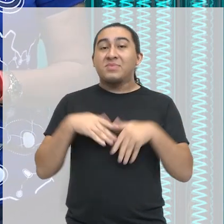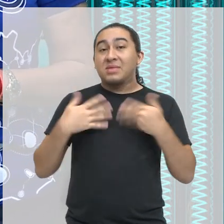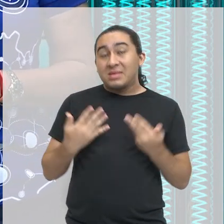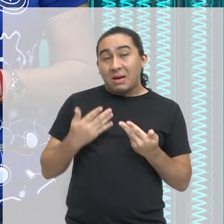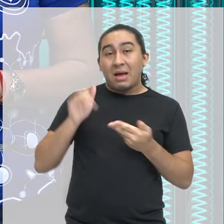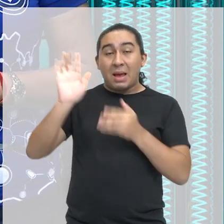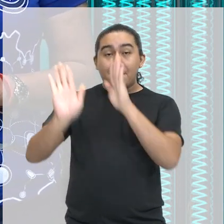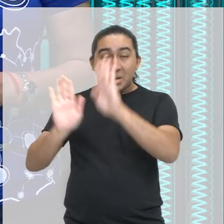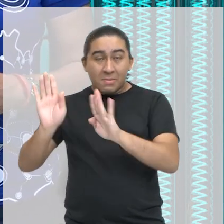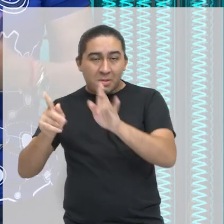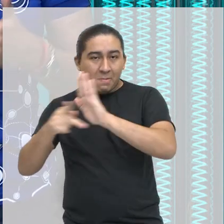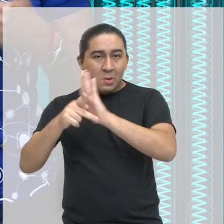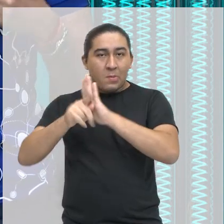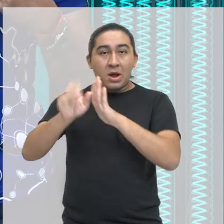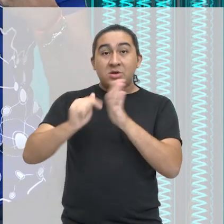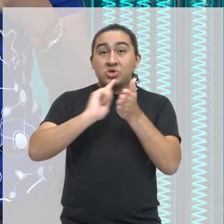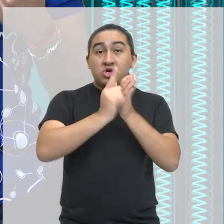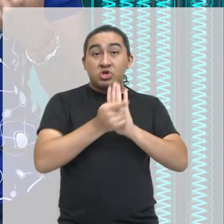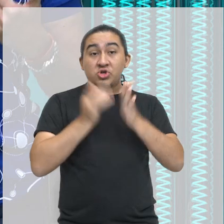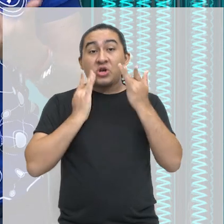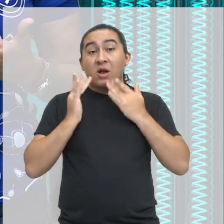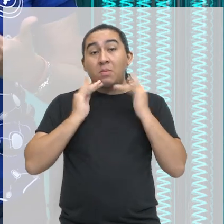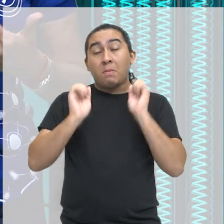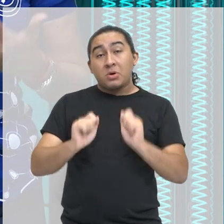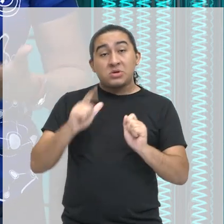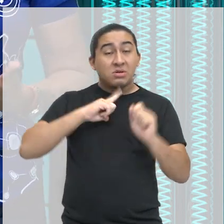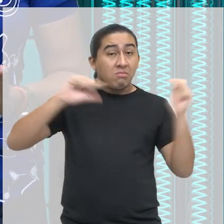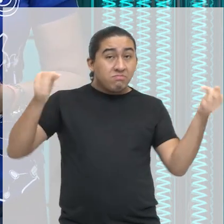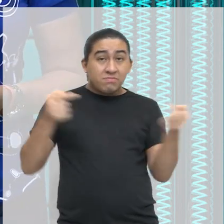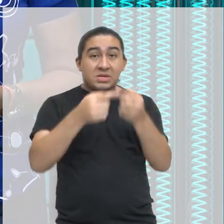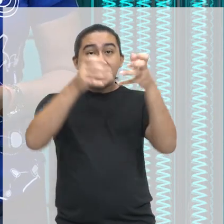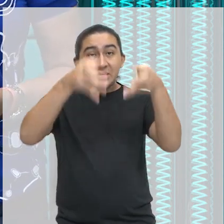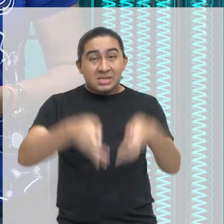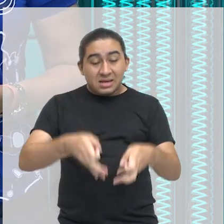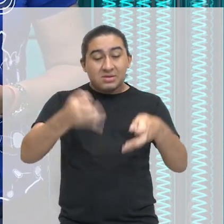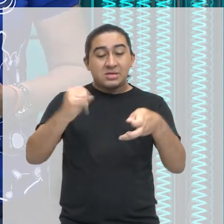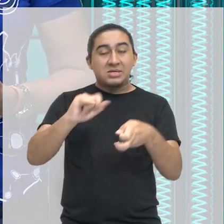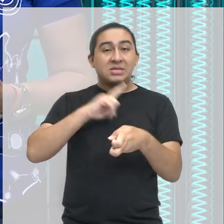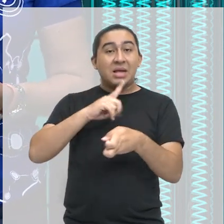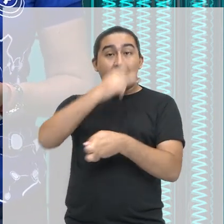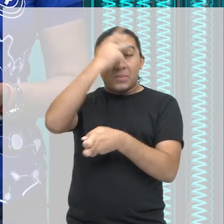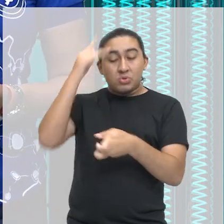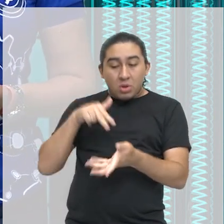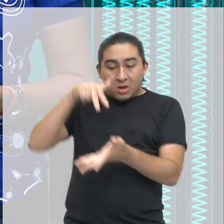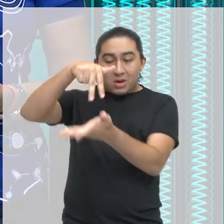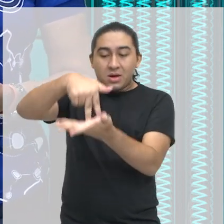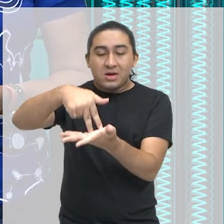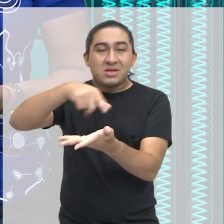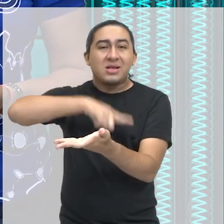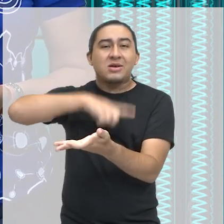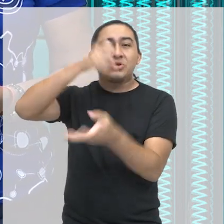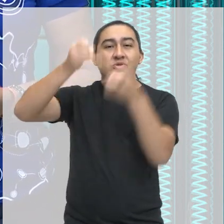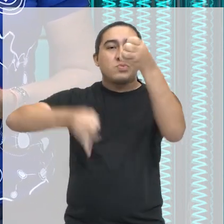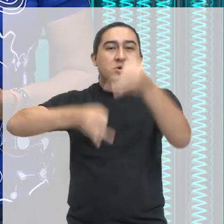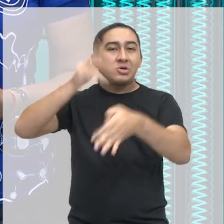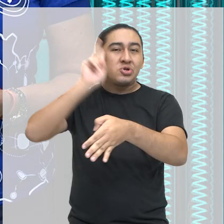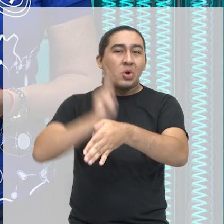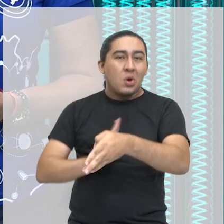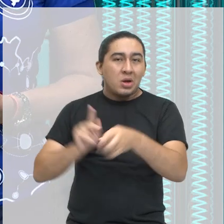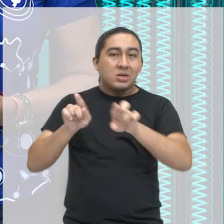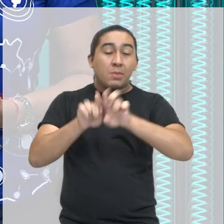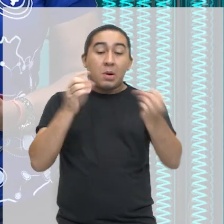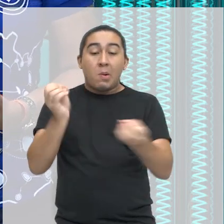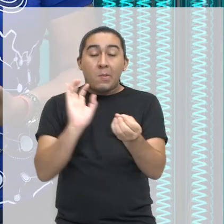enquanto gênero teatral, ela pode ser literal, quando o intérprete narra enredos, relata eventos,